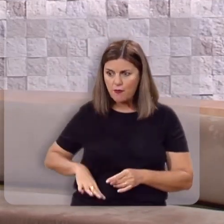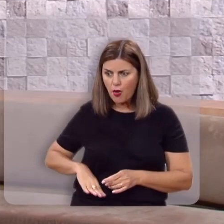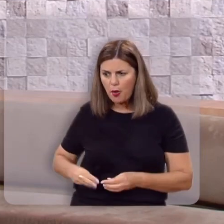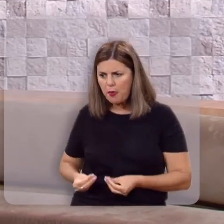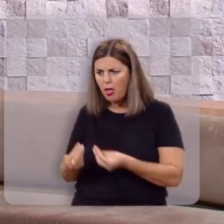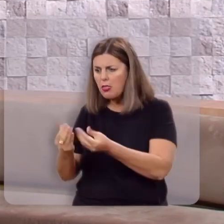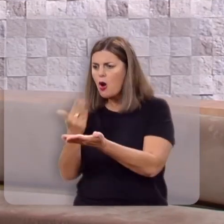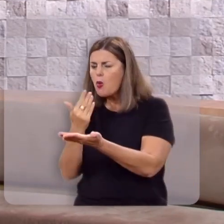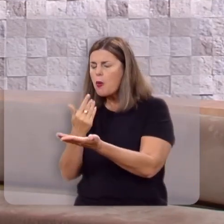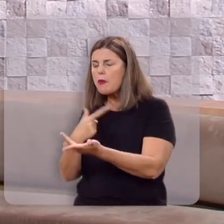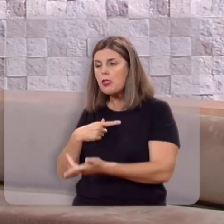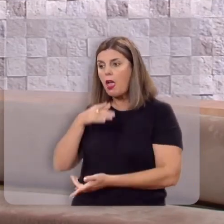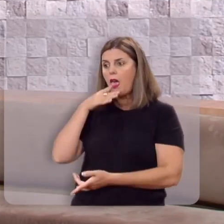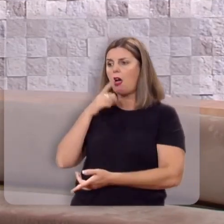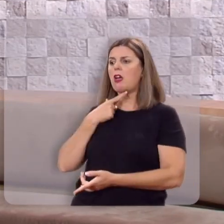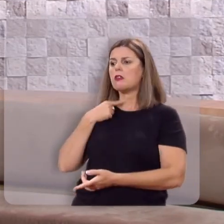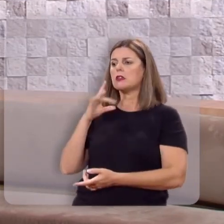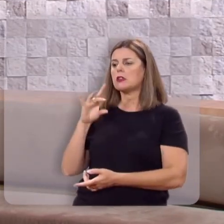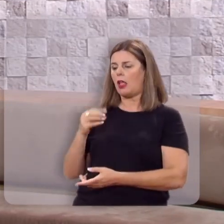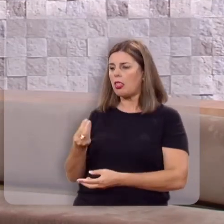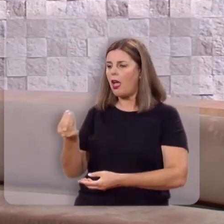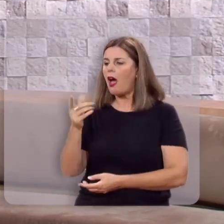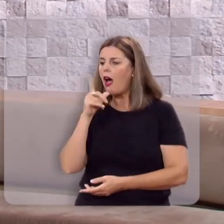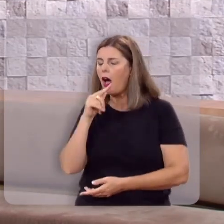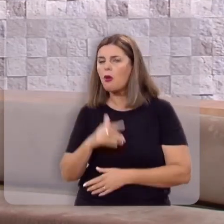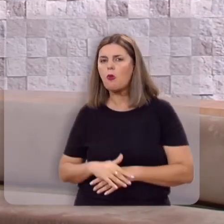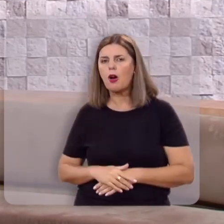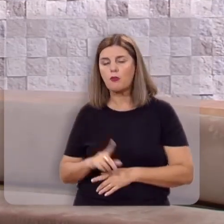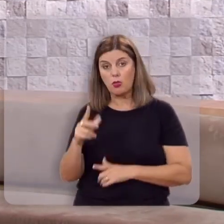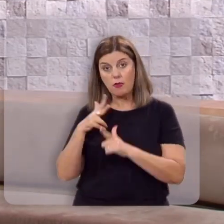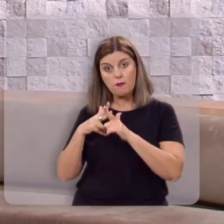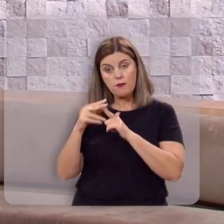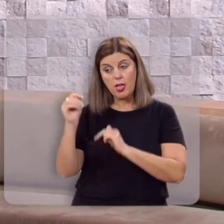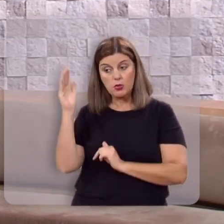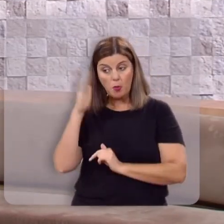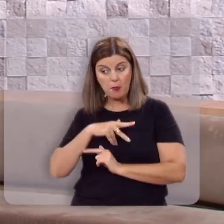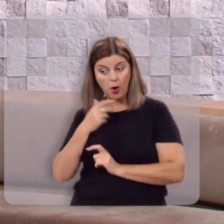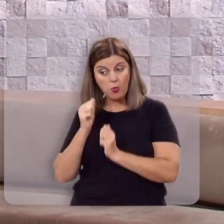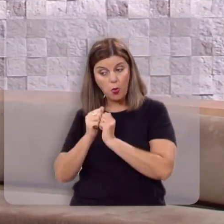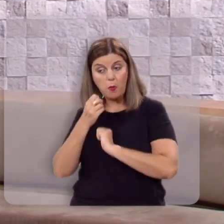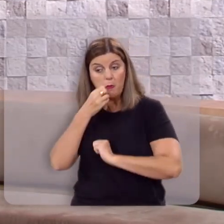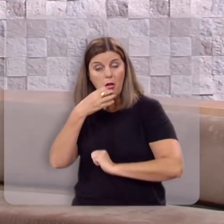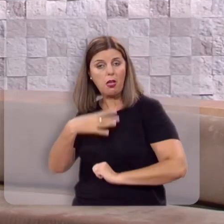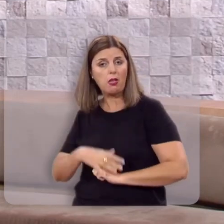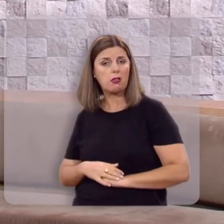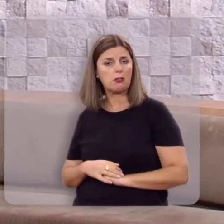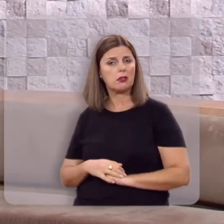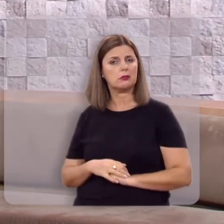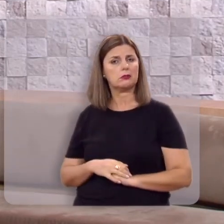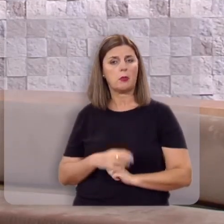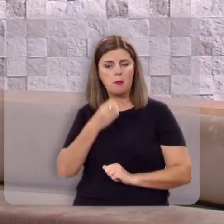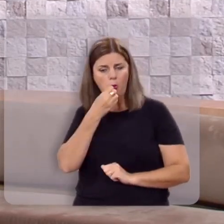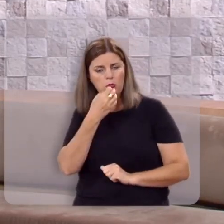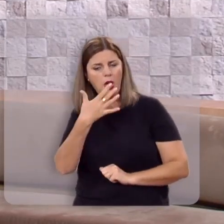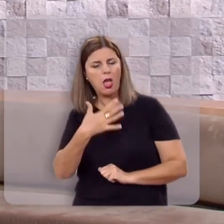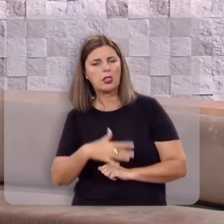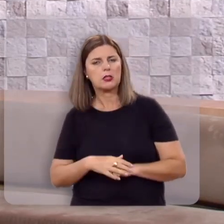dá-lhe de comer. Se tiver sede, dá-lhe de beber. Você vence o mal com o bem, com golpes de bondade.